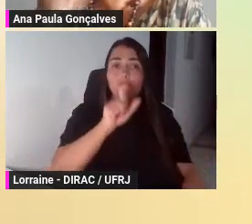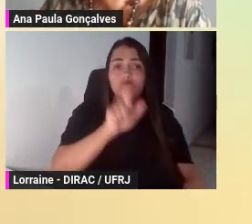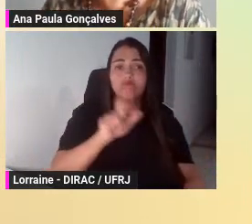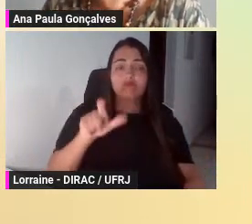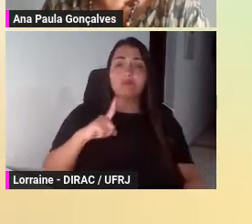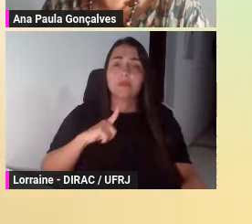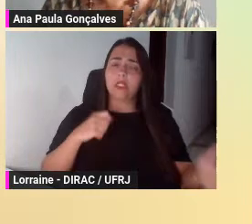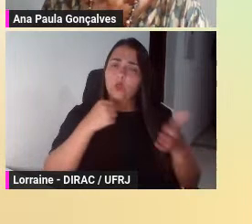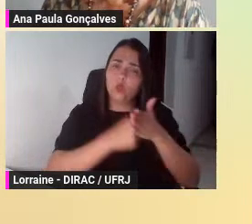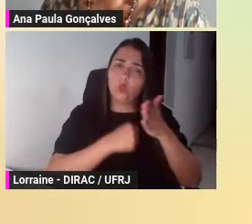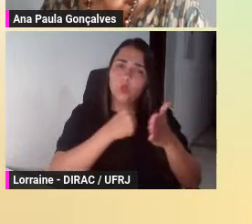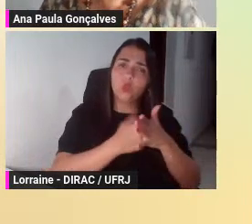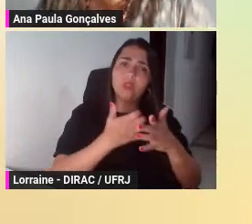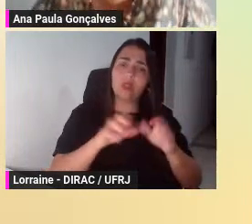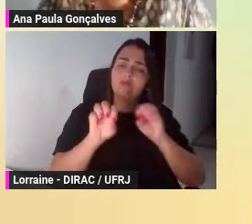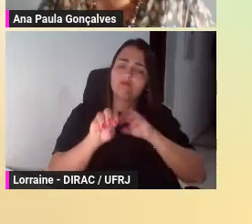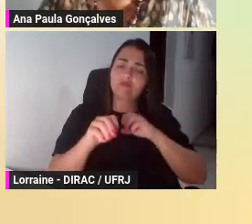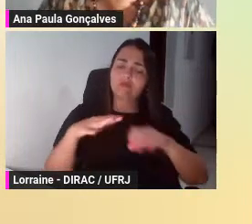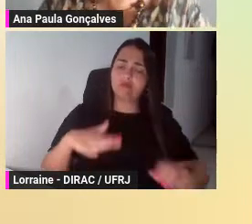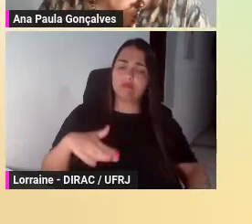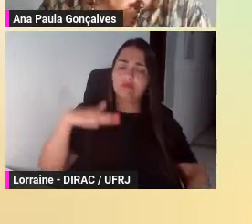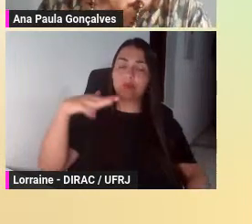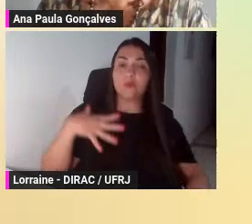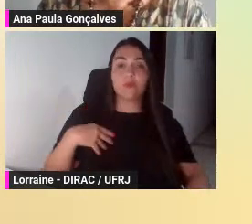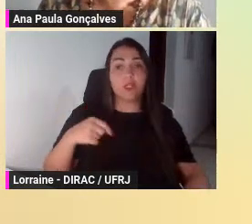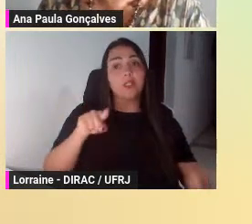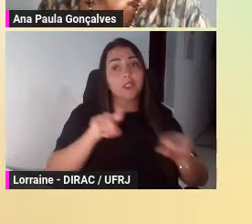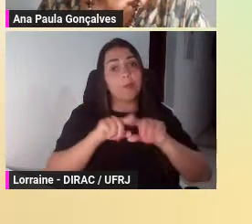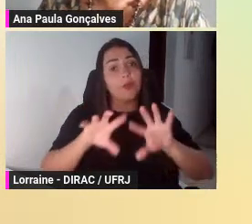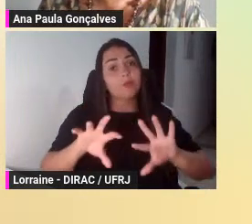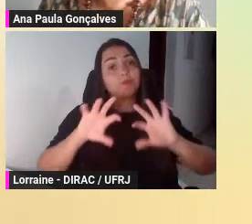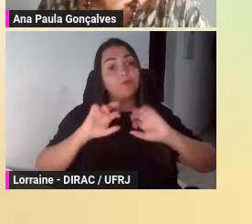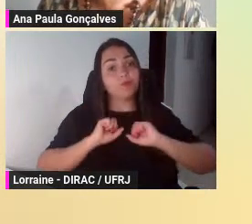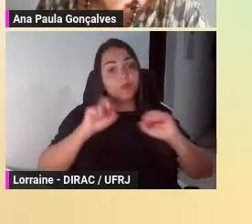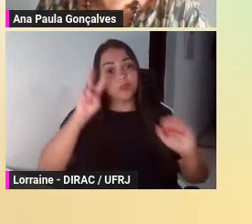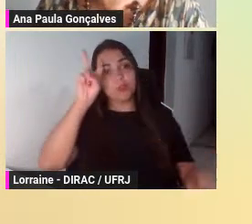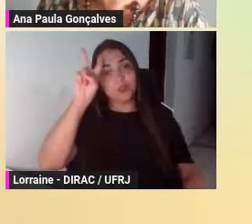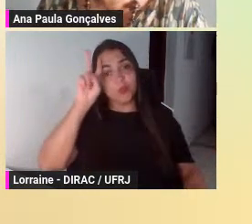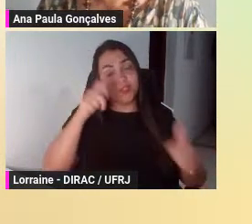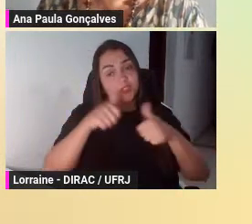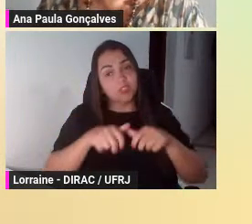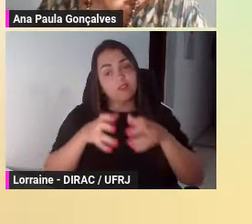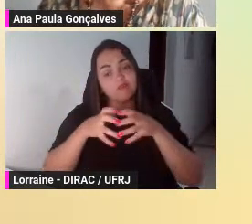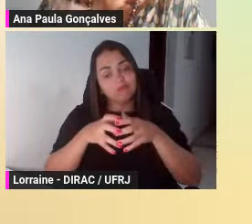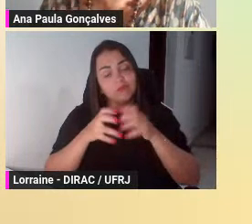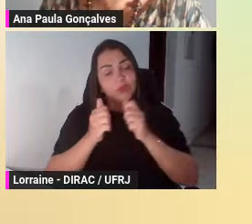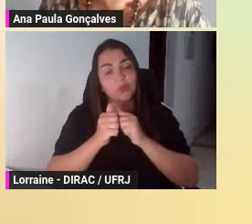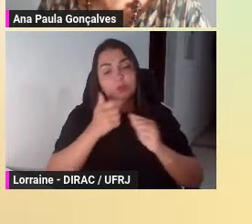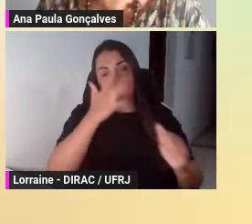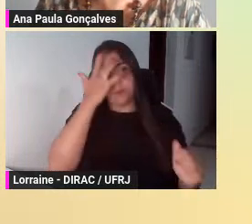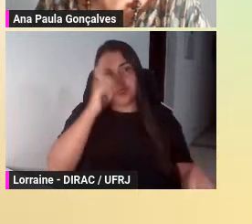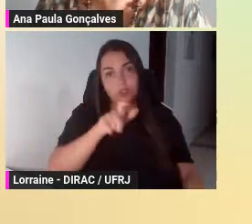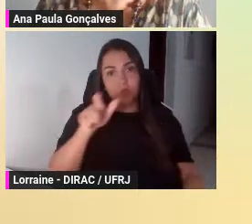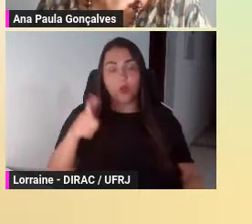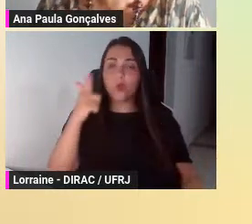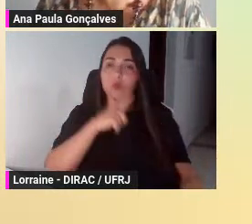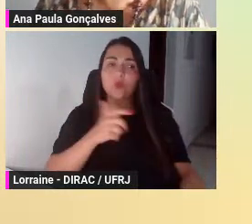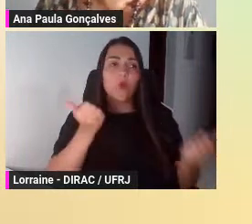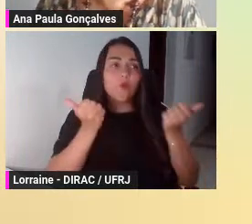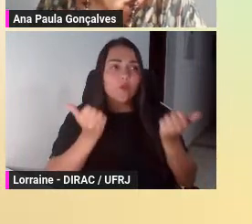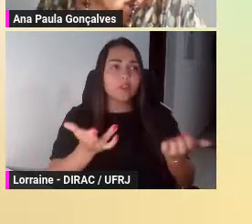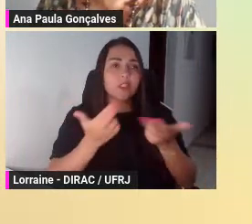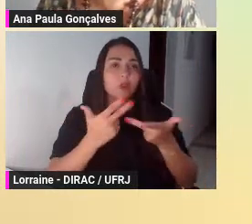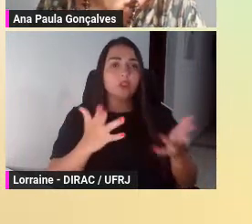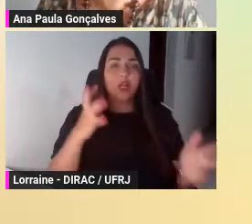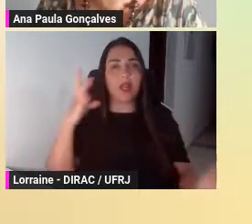para criar seus filhos. E eu estou me apropriando dessa história, né? Dessa história de estar com essas pessoas e de oferecer um pouquinho do que eu aprendi ao